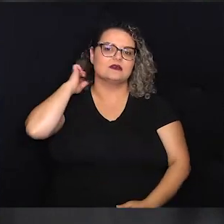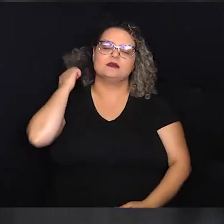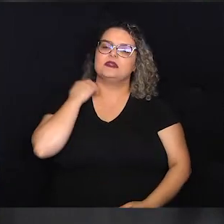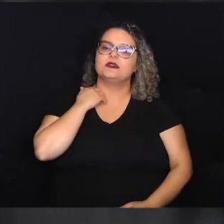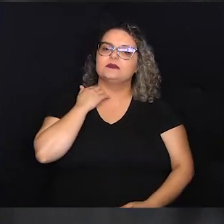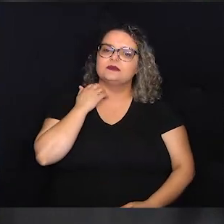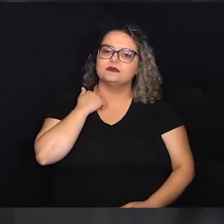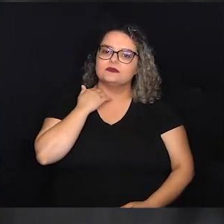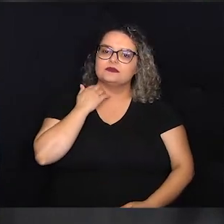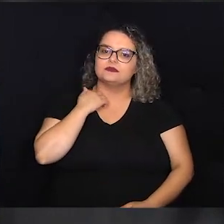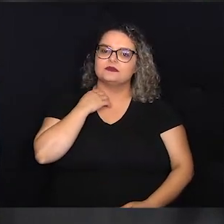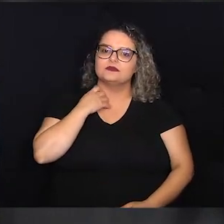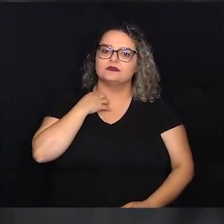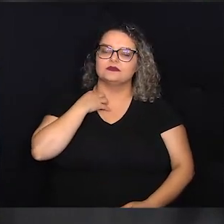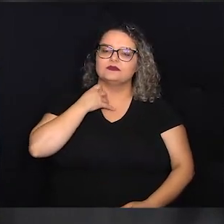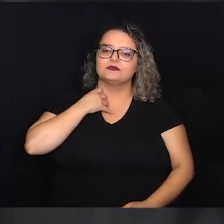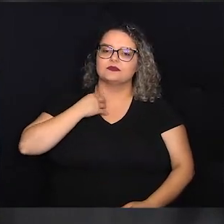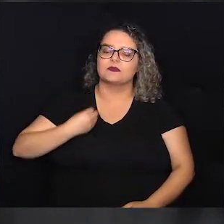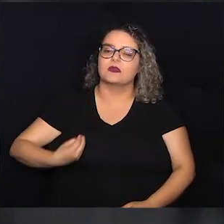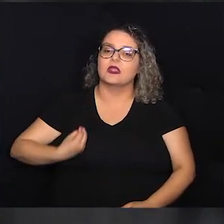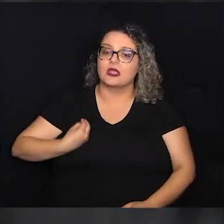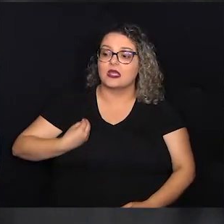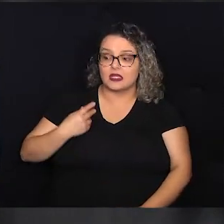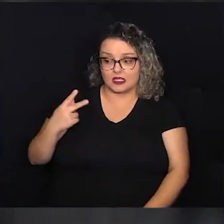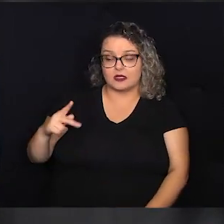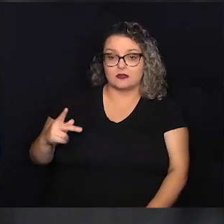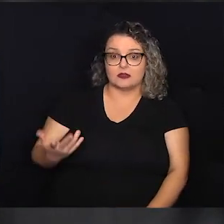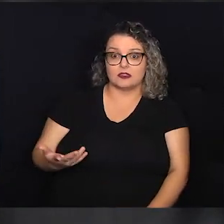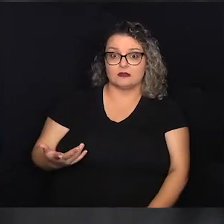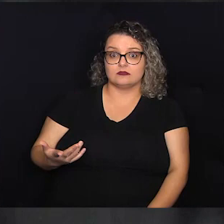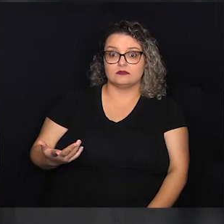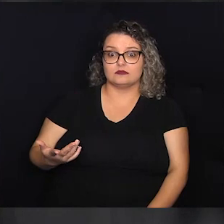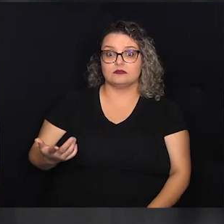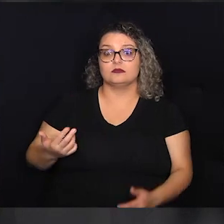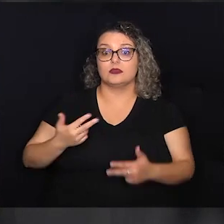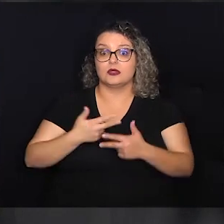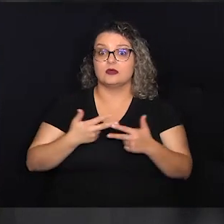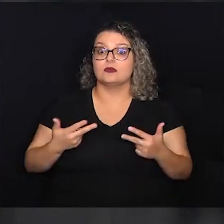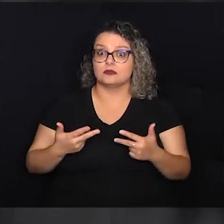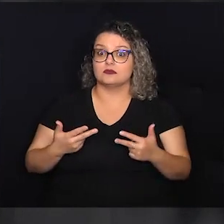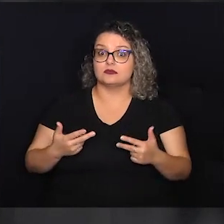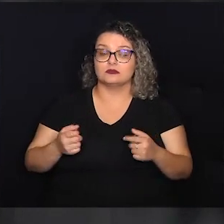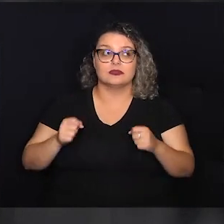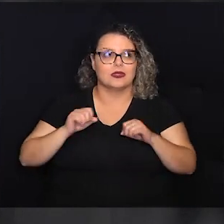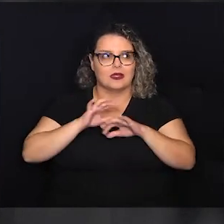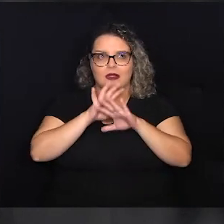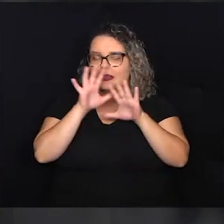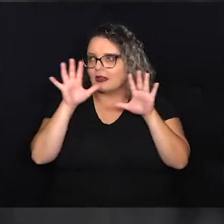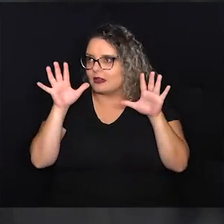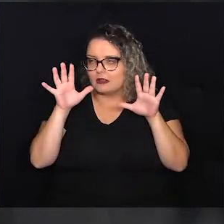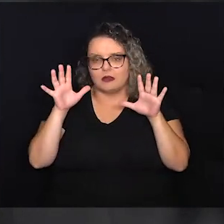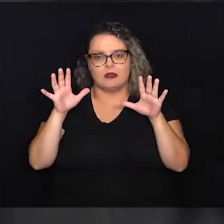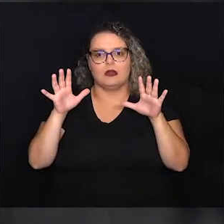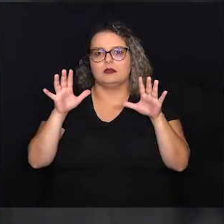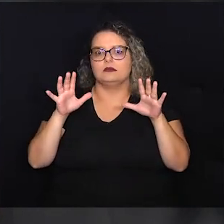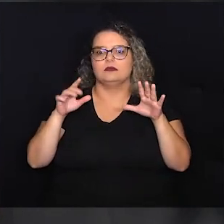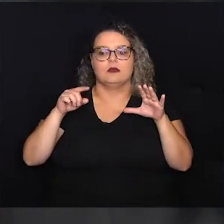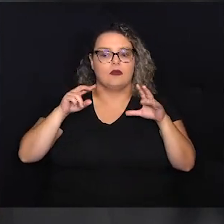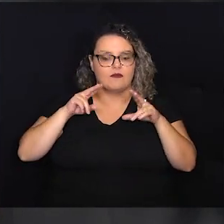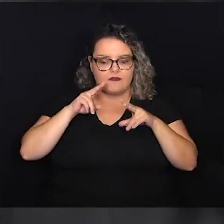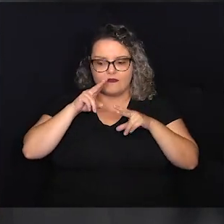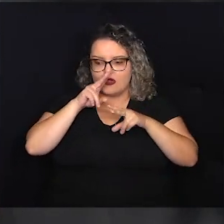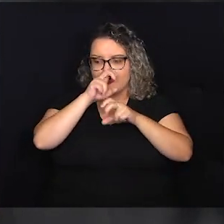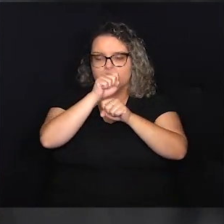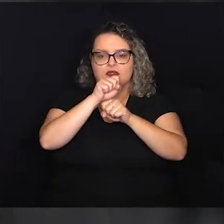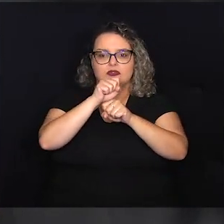Ela vive algo que é muito extenuante, que a gente não olha da